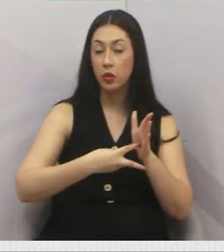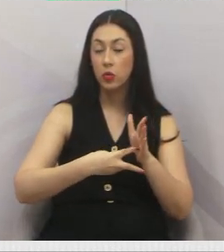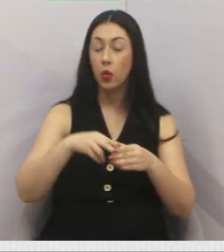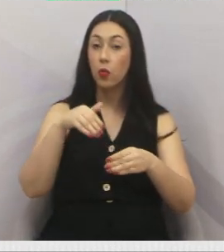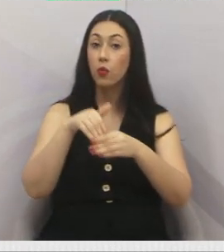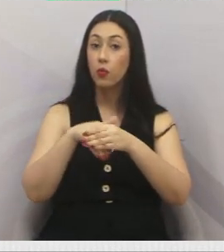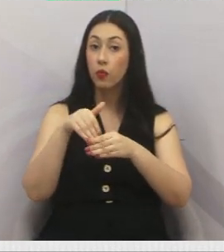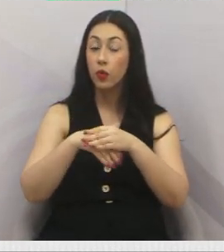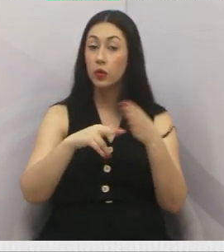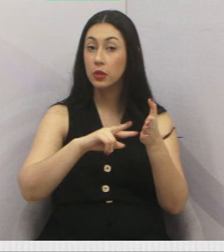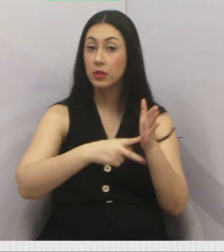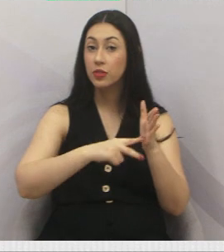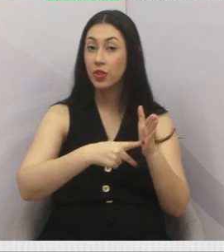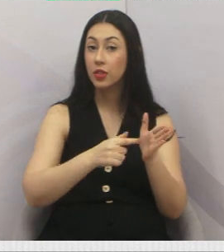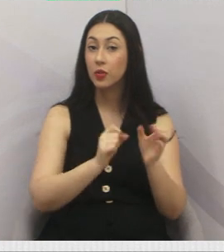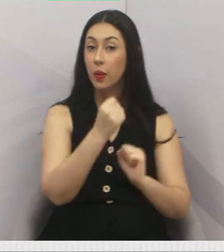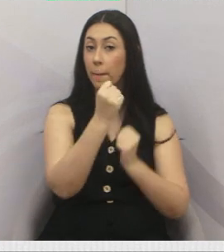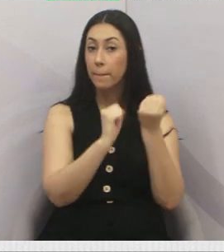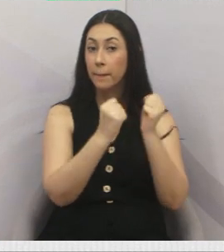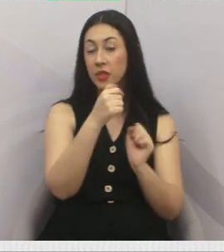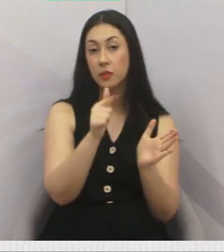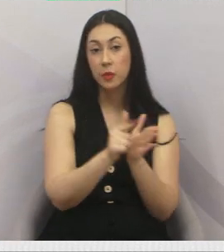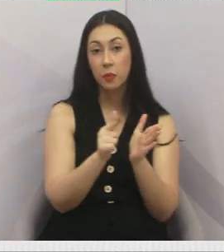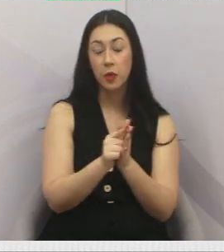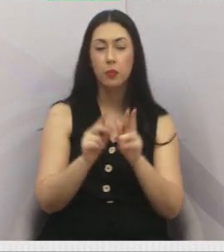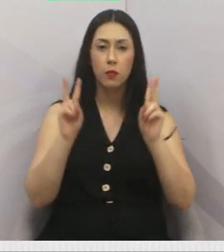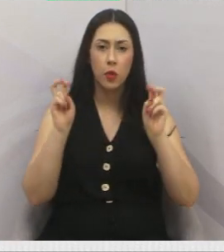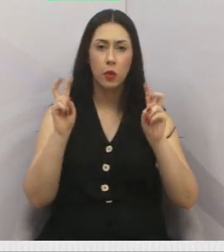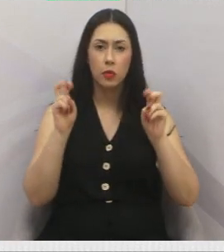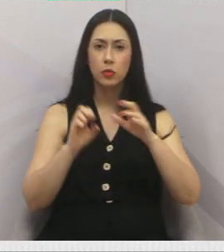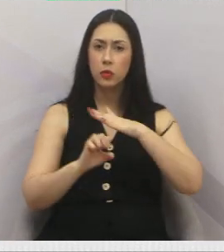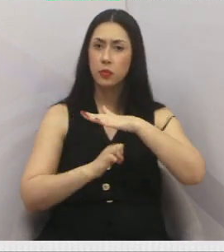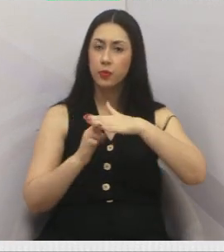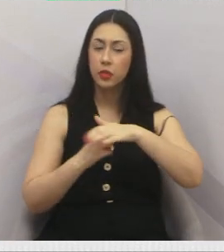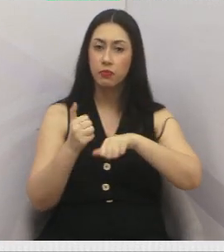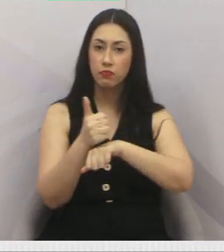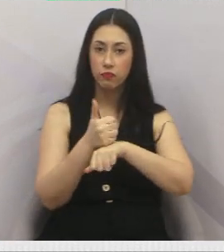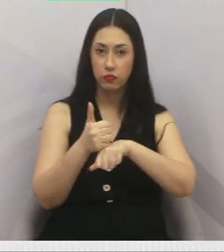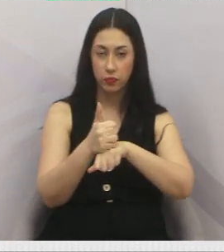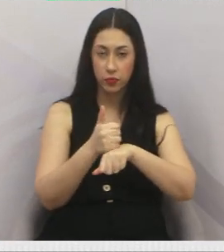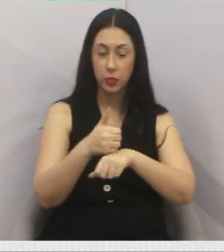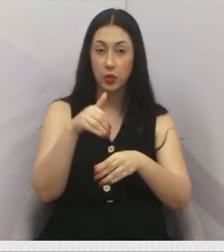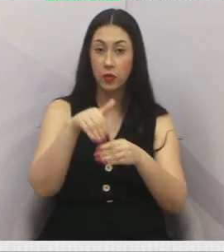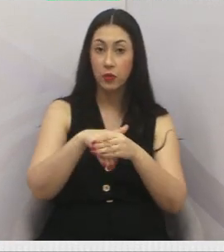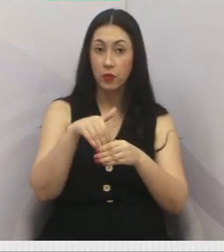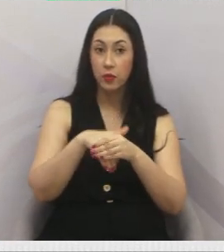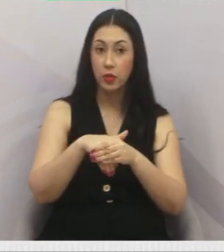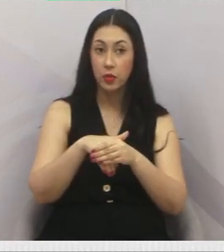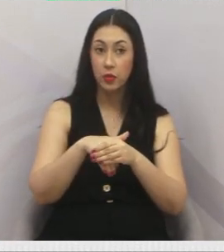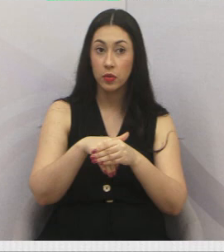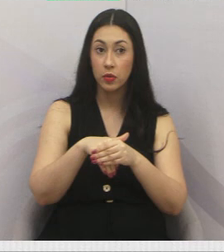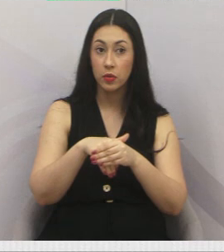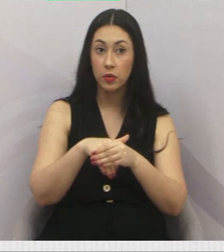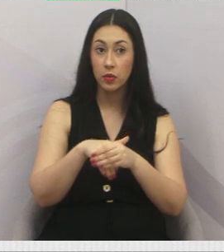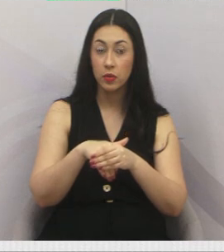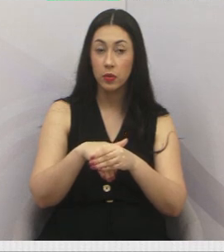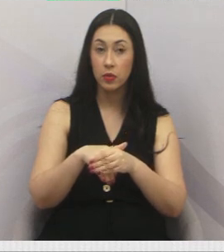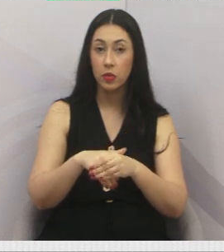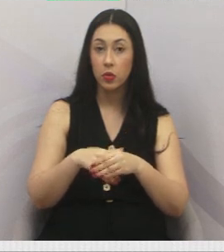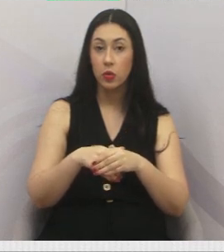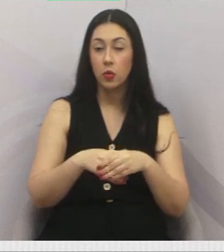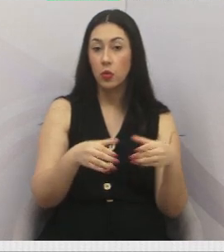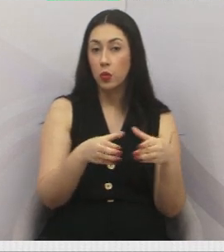um voto para Sindicato dos Papeleiros. Segmento Empresas e ou Entidades Profissionais, um voto para Sincomércio